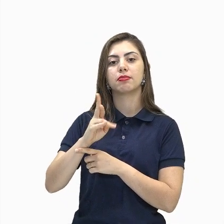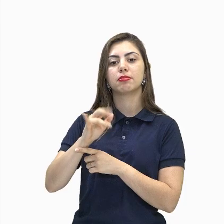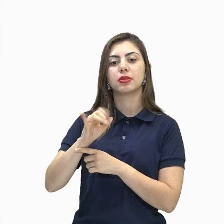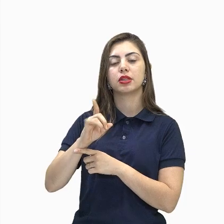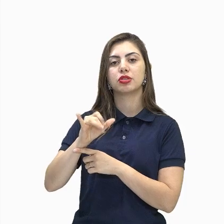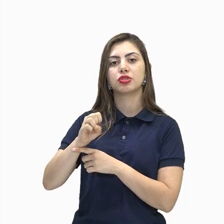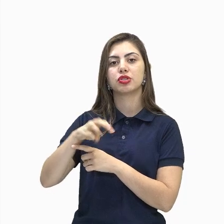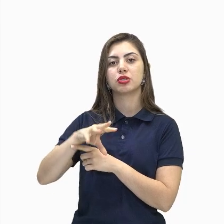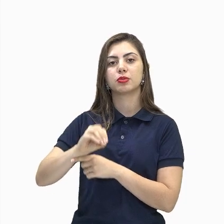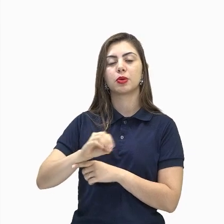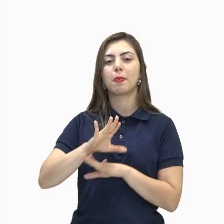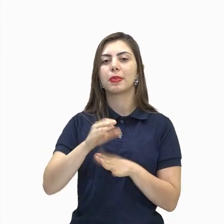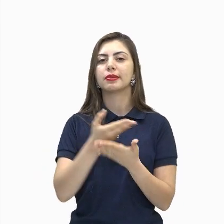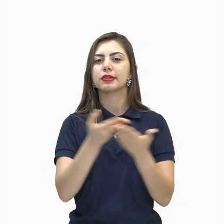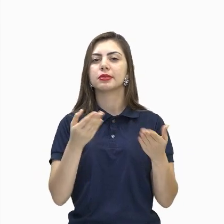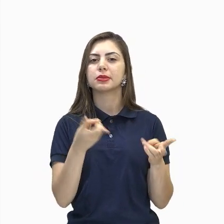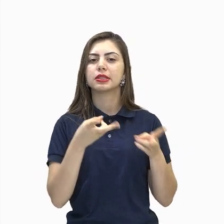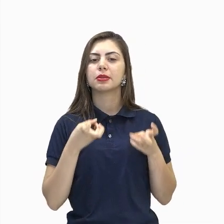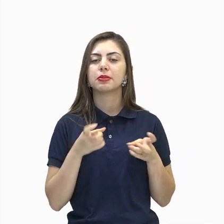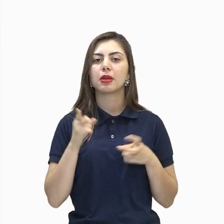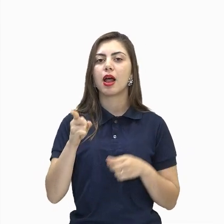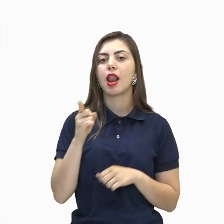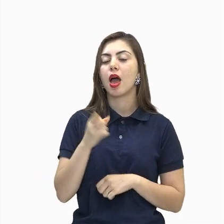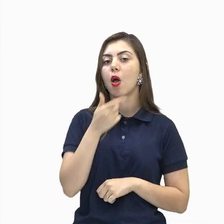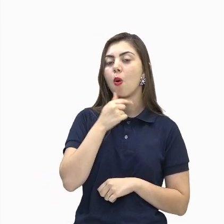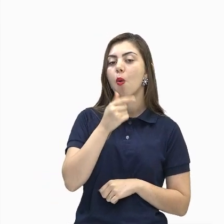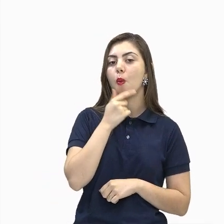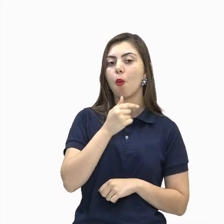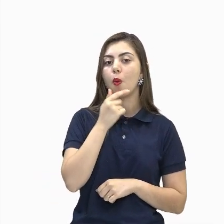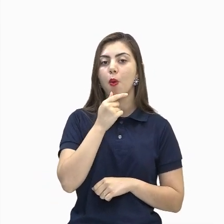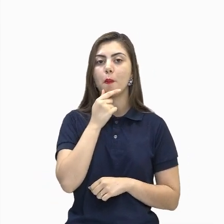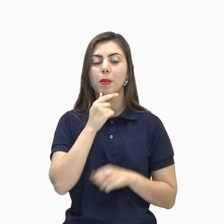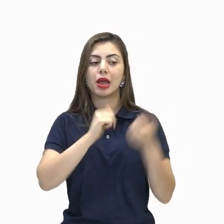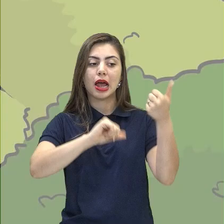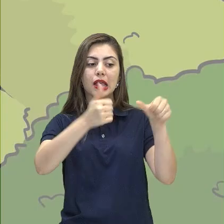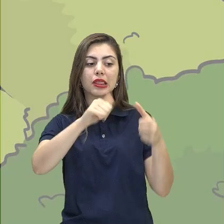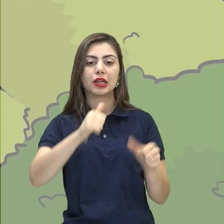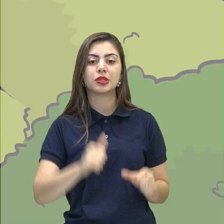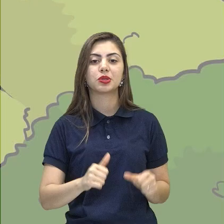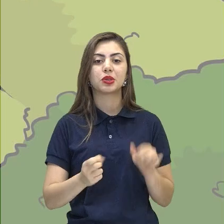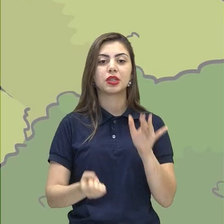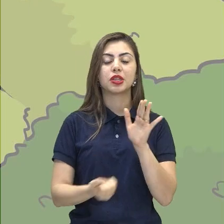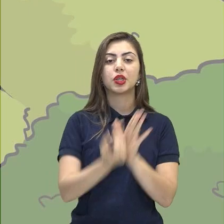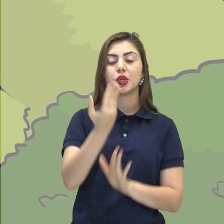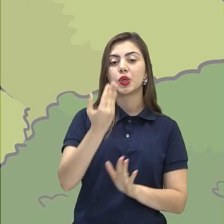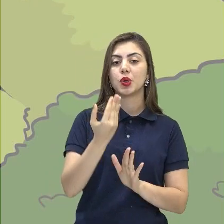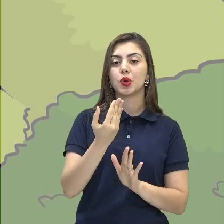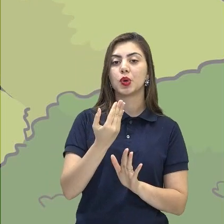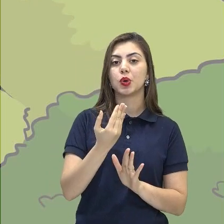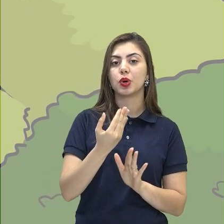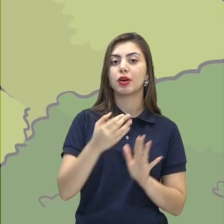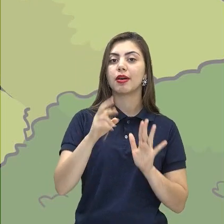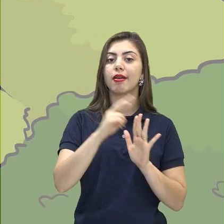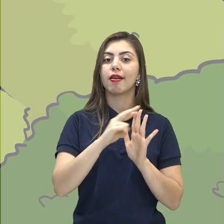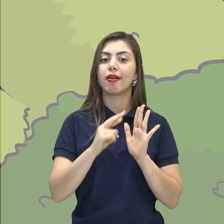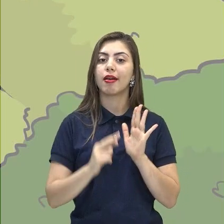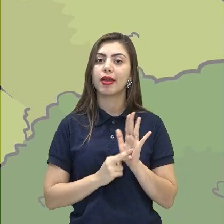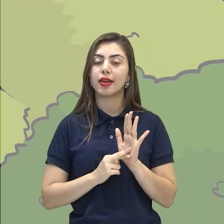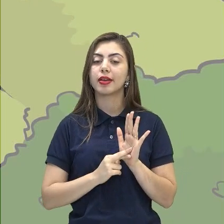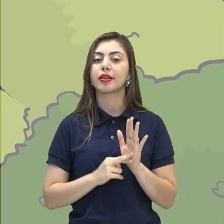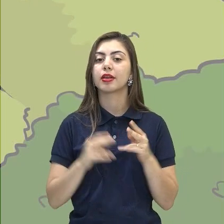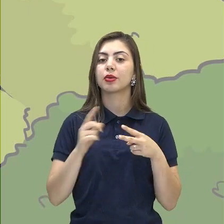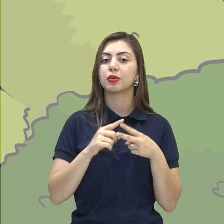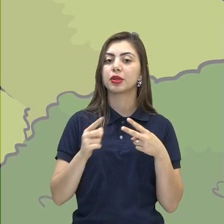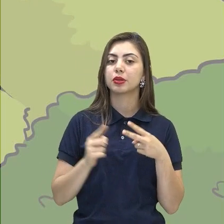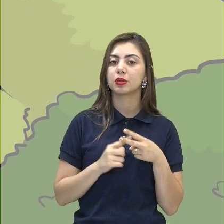Mas vejam vocês, ele estipulou, ele elaborou aí duas leis. E qual foi o caminho